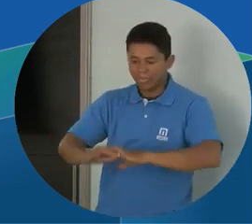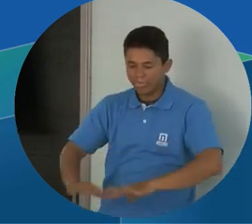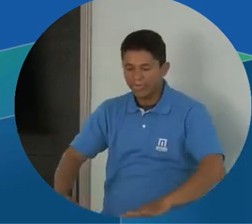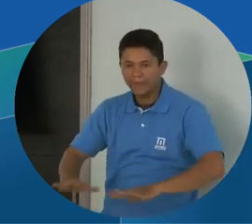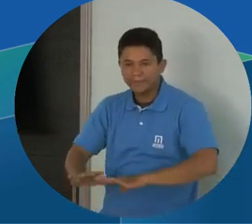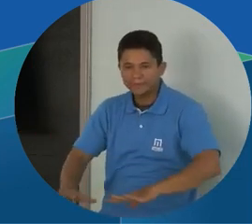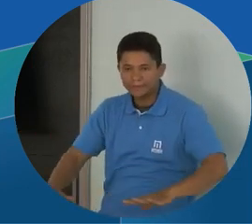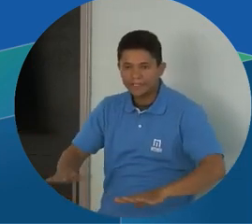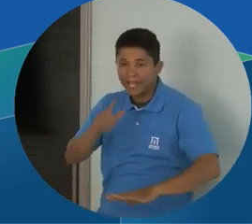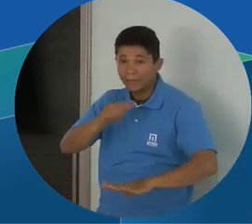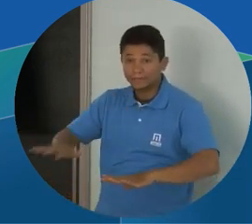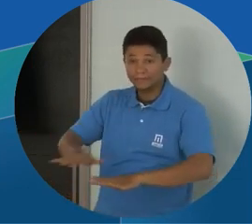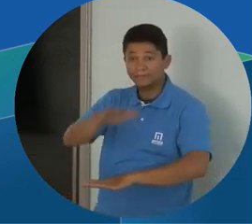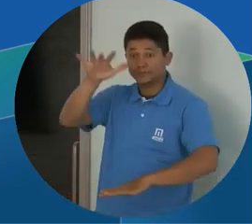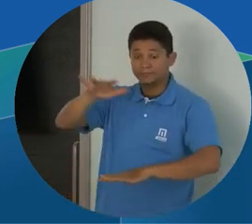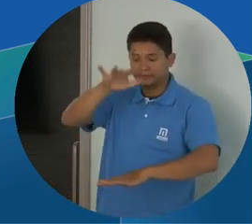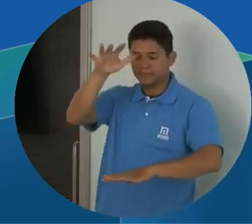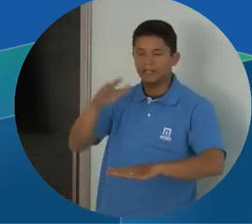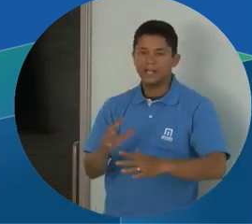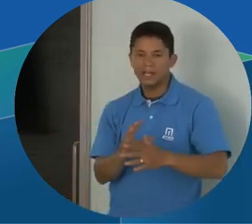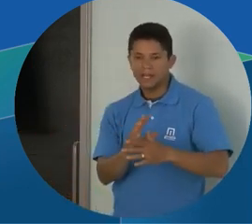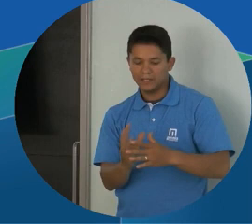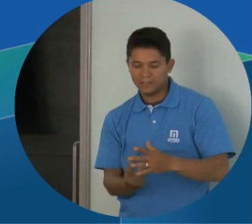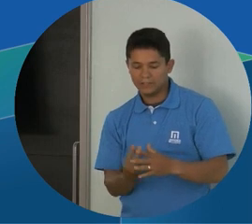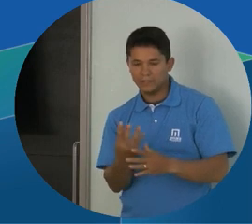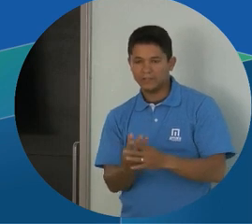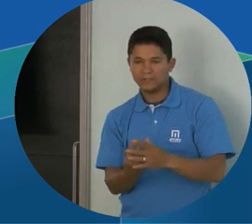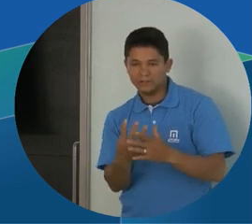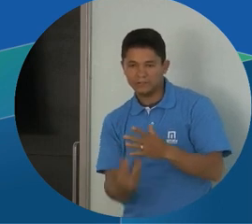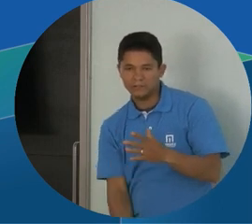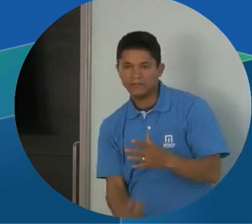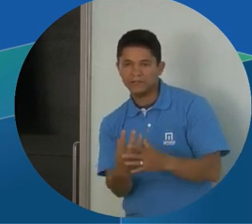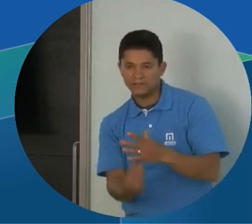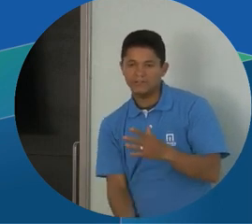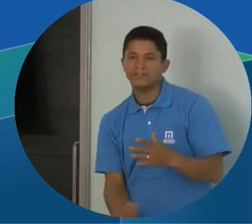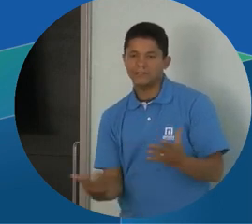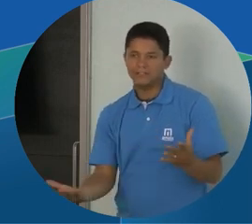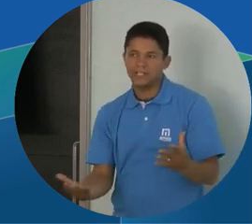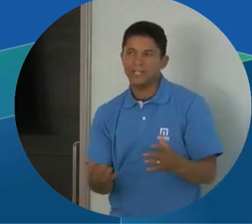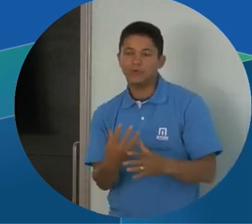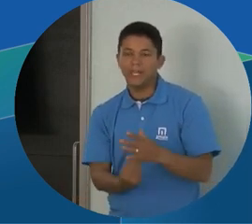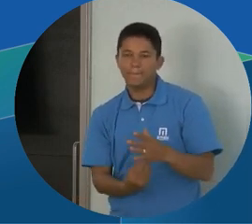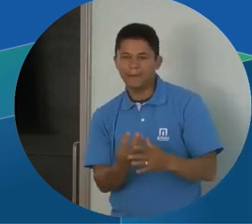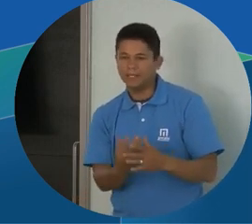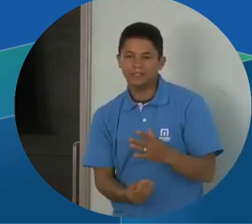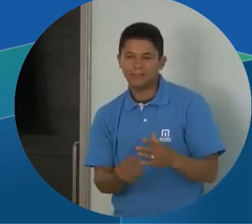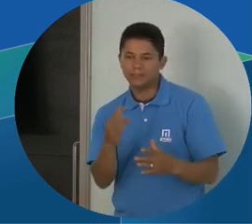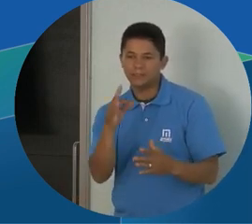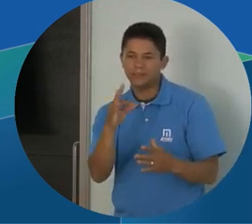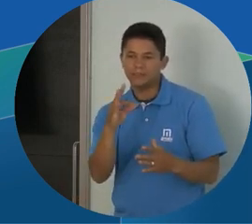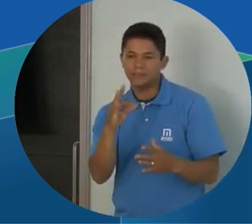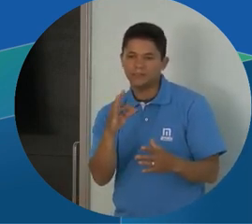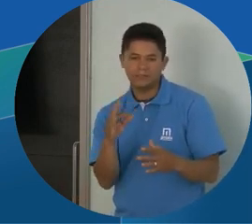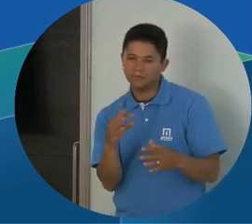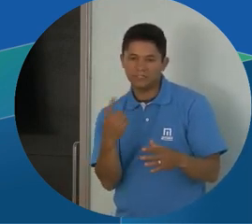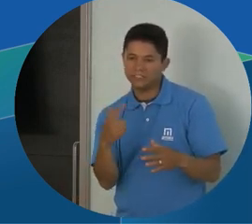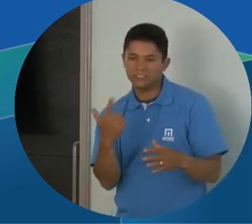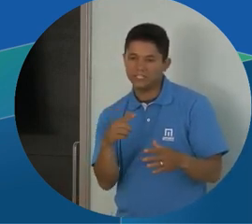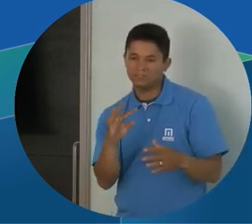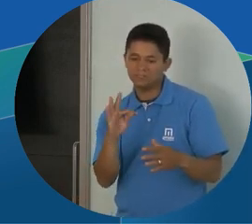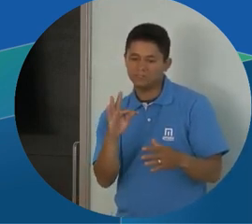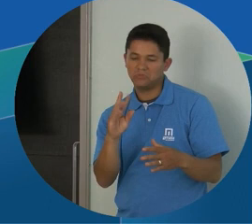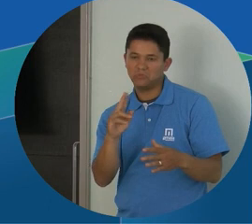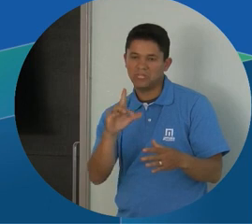tulipa que desce, né? Que capta essa água e drena por baixo, né? Agora, com a revisão de normas, essas galerias